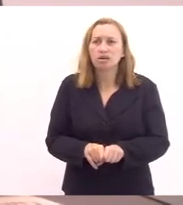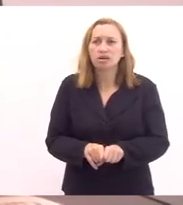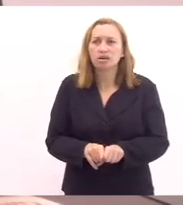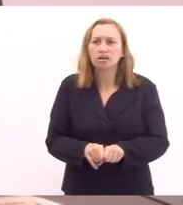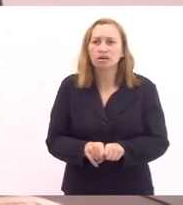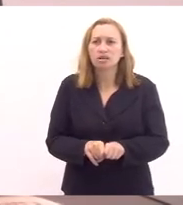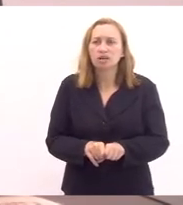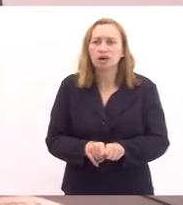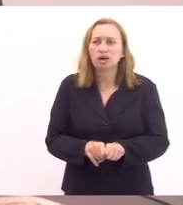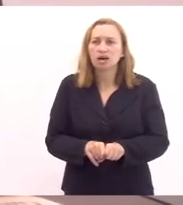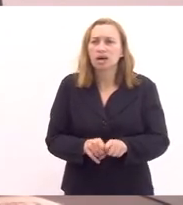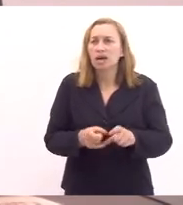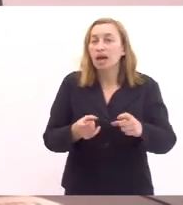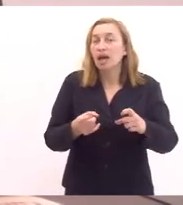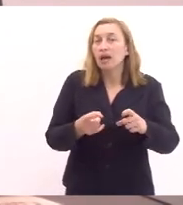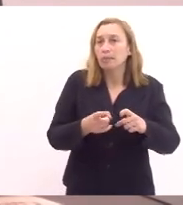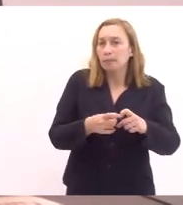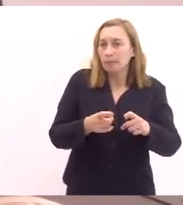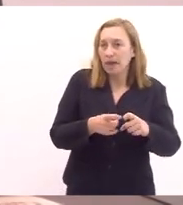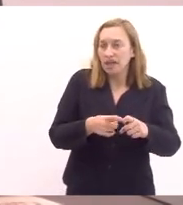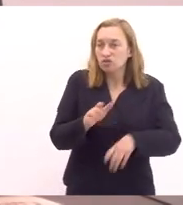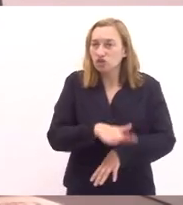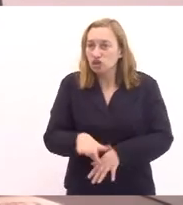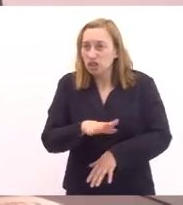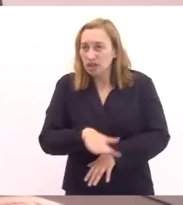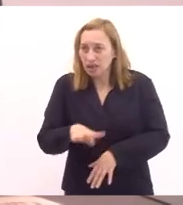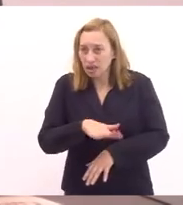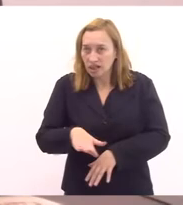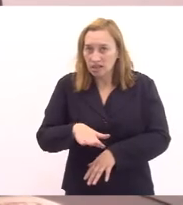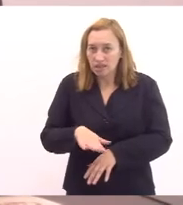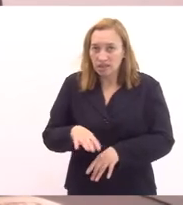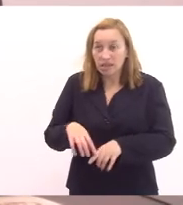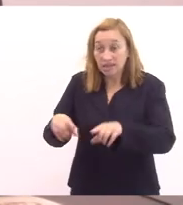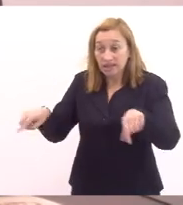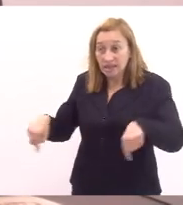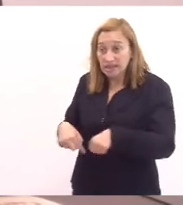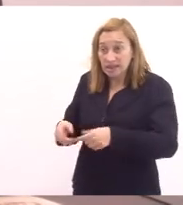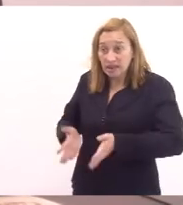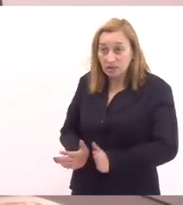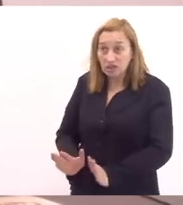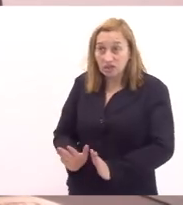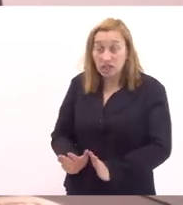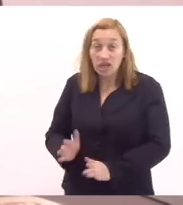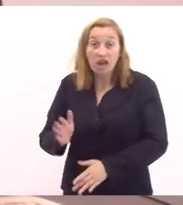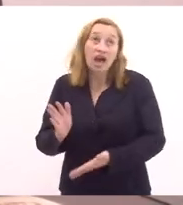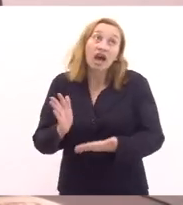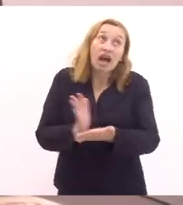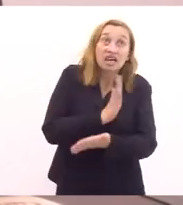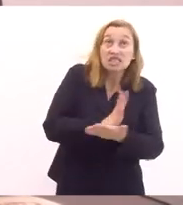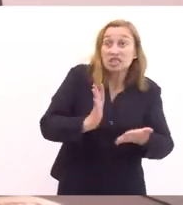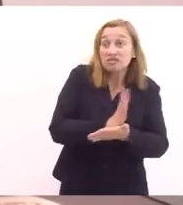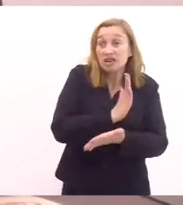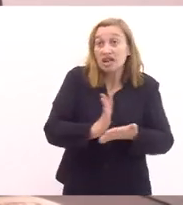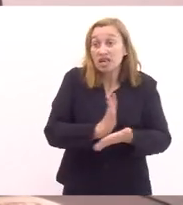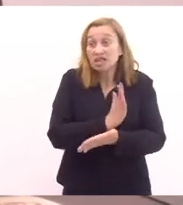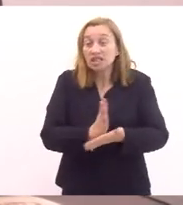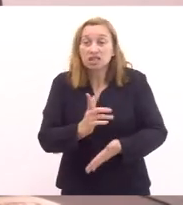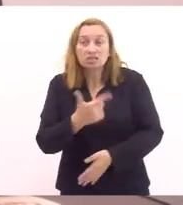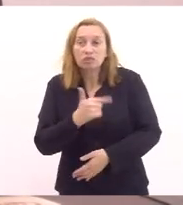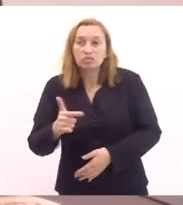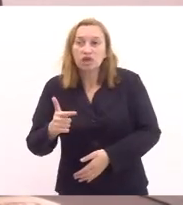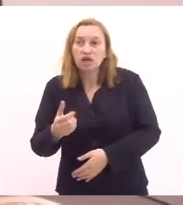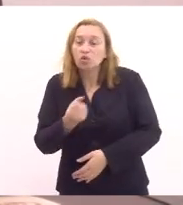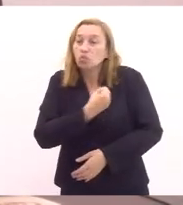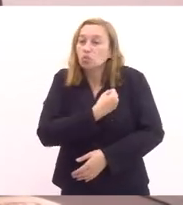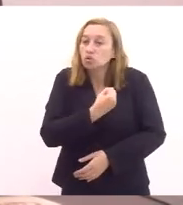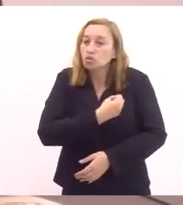pediatras de sala de parto e fim profissionais o plantão muitas vezes não tem o número de profissionais necessários para fechar o